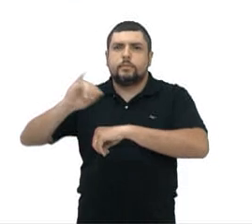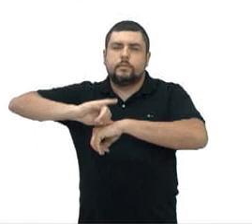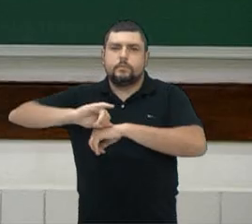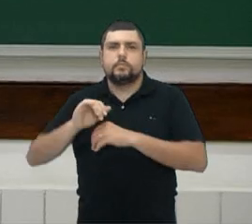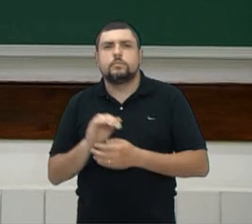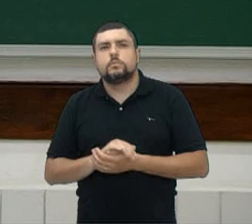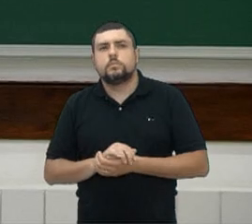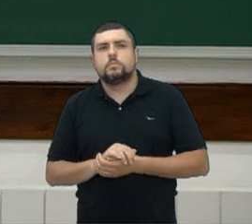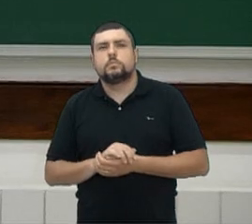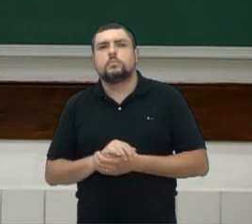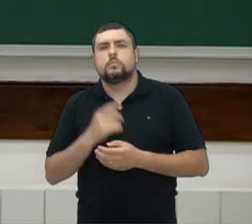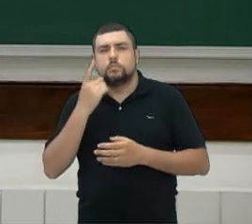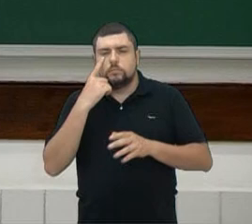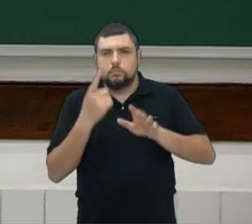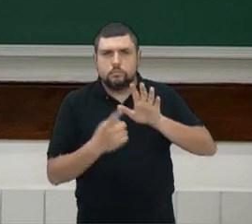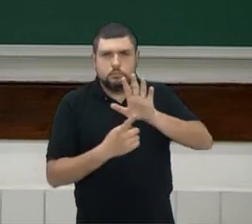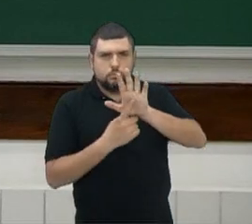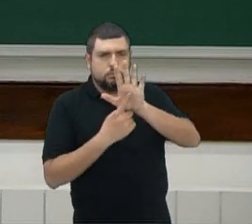aqui.